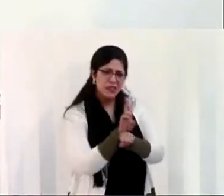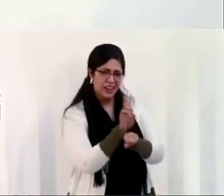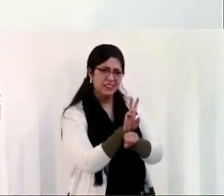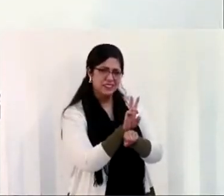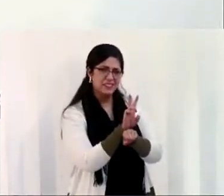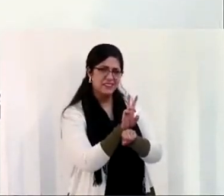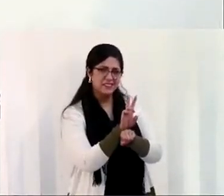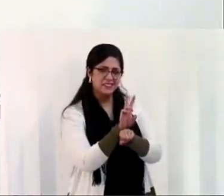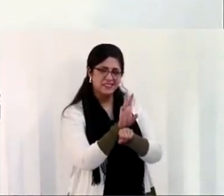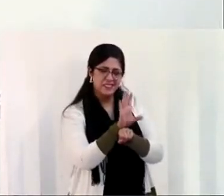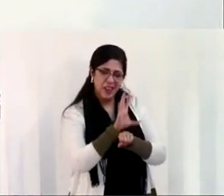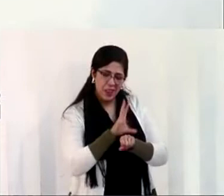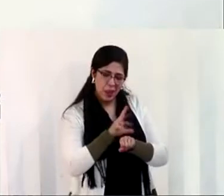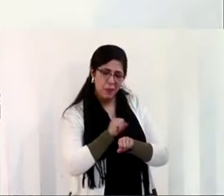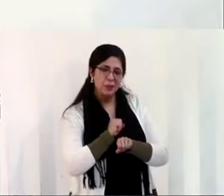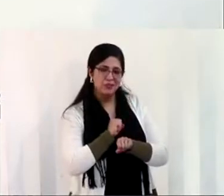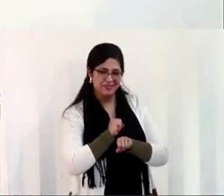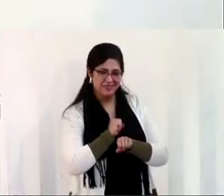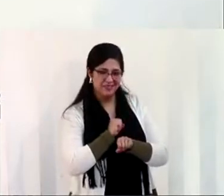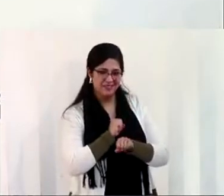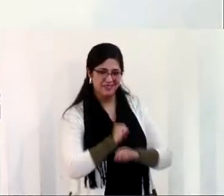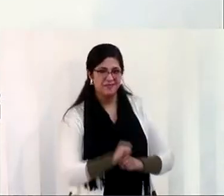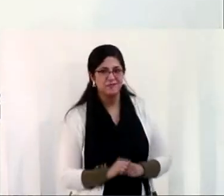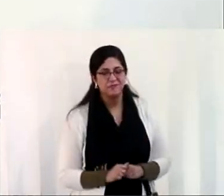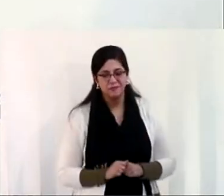Então não havia necessitados entre vocês.